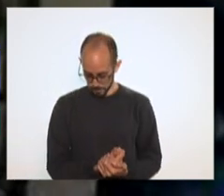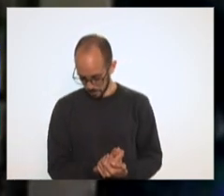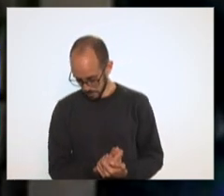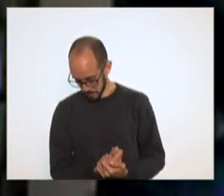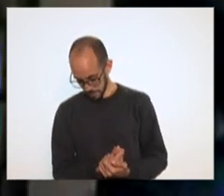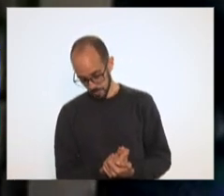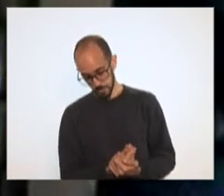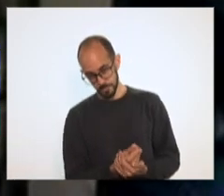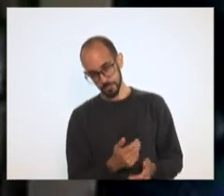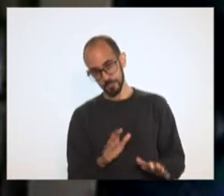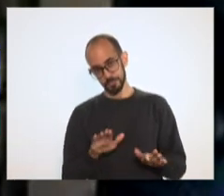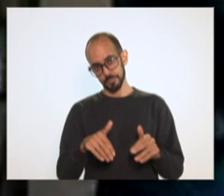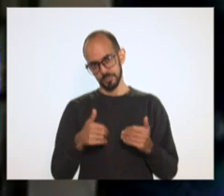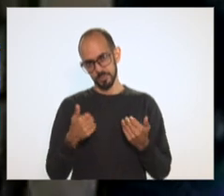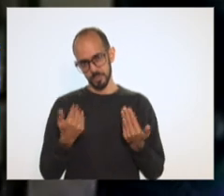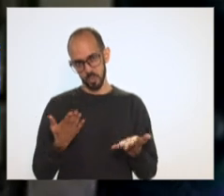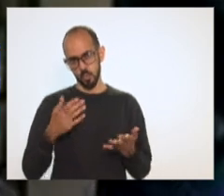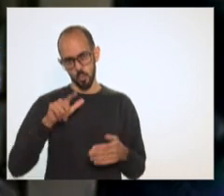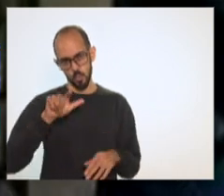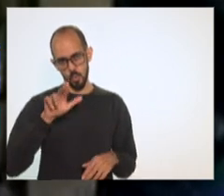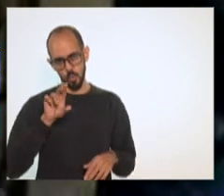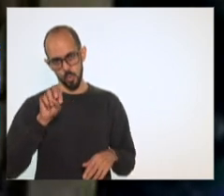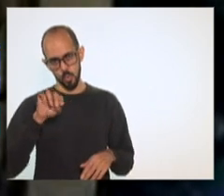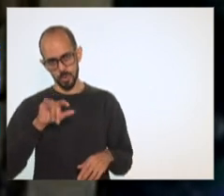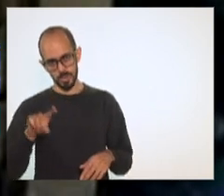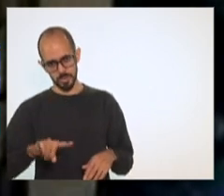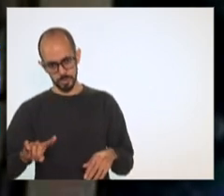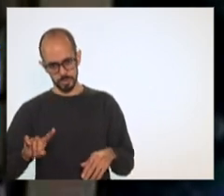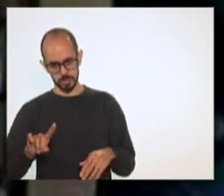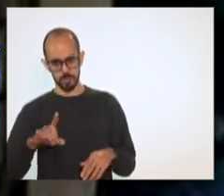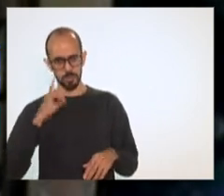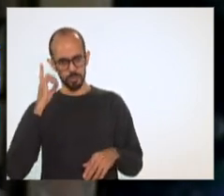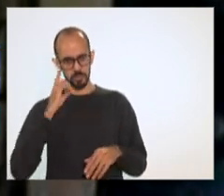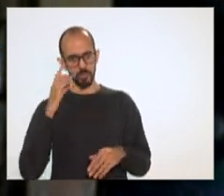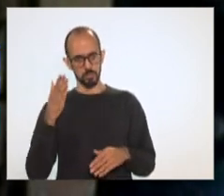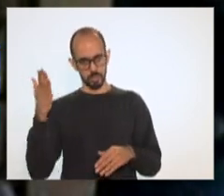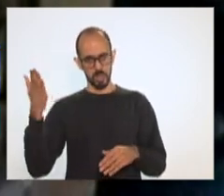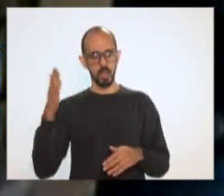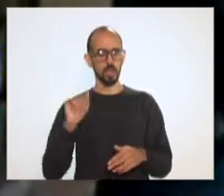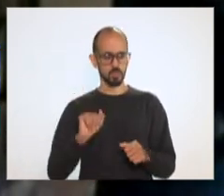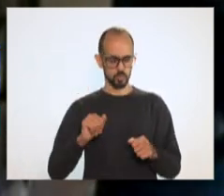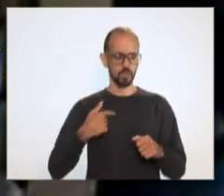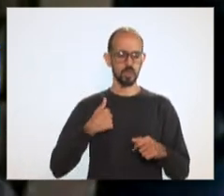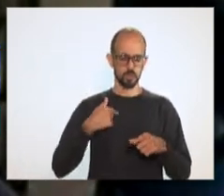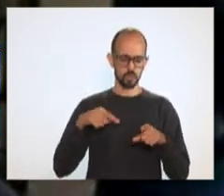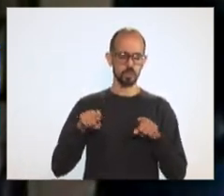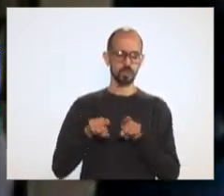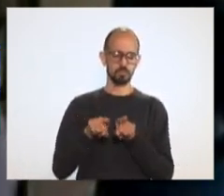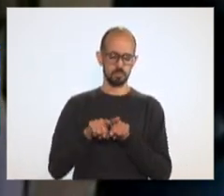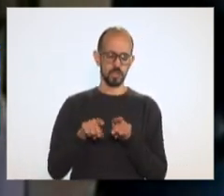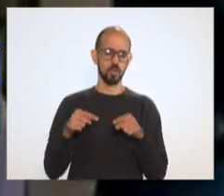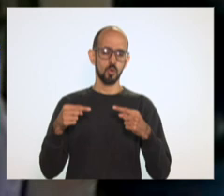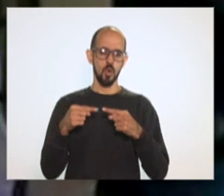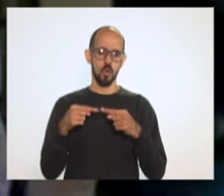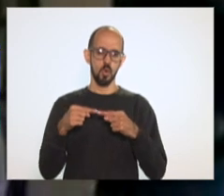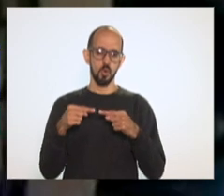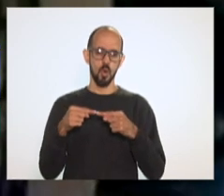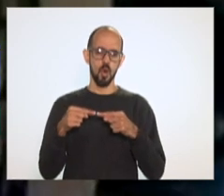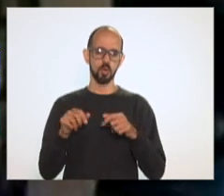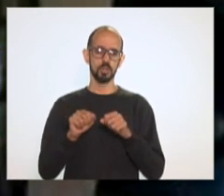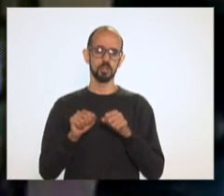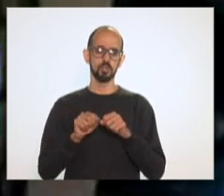tanto o deputado Luiz Paulo já pensa e eu também concordo com ele de nós fazermos uma audiência